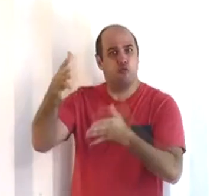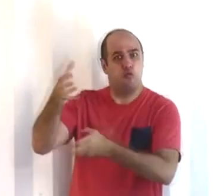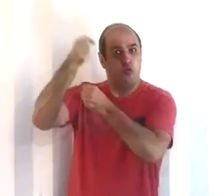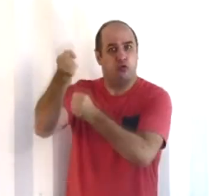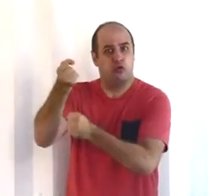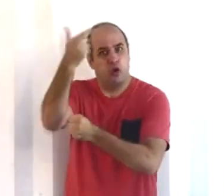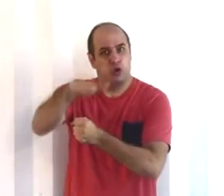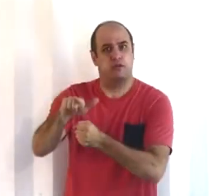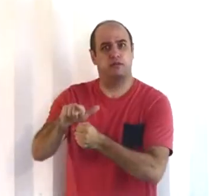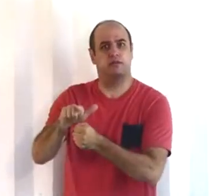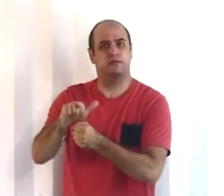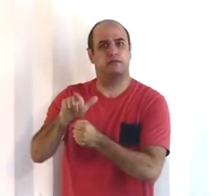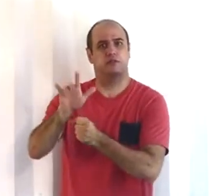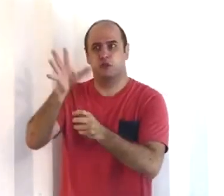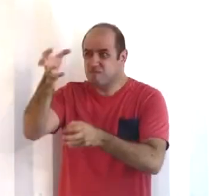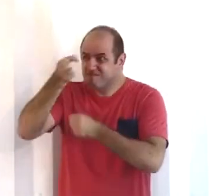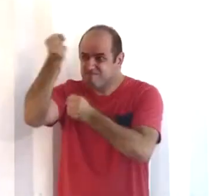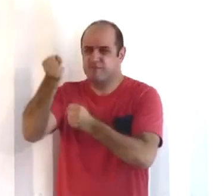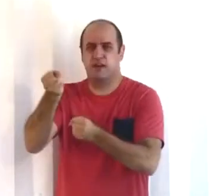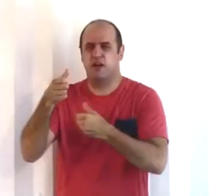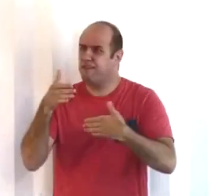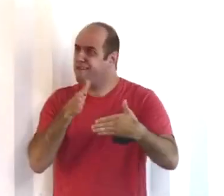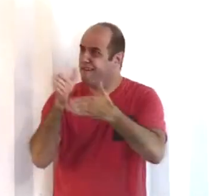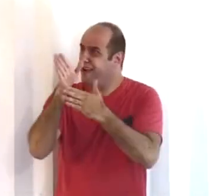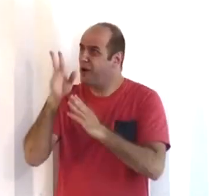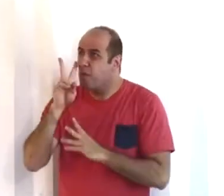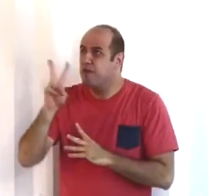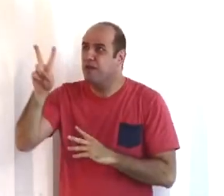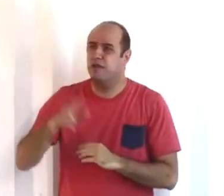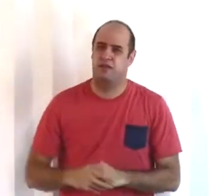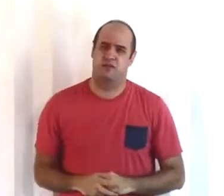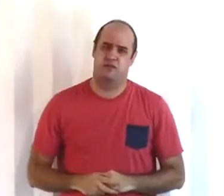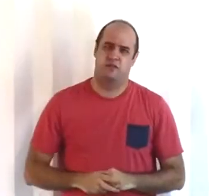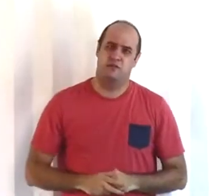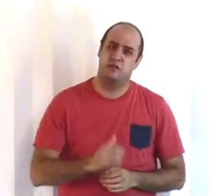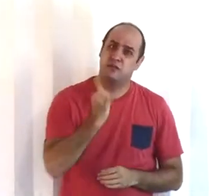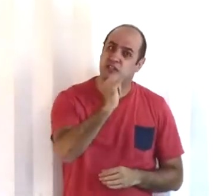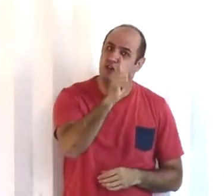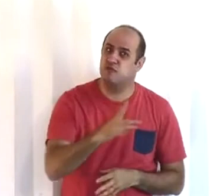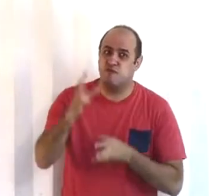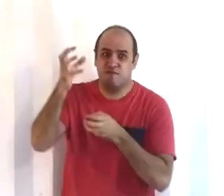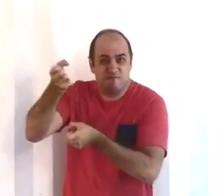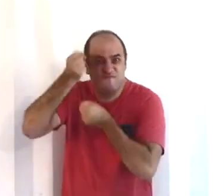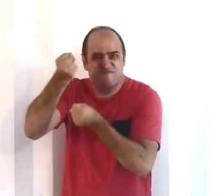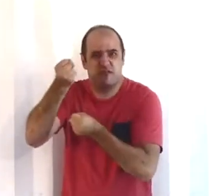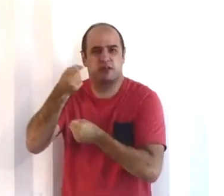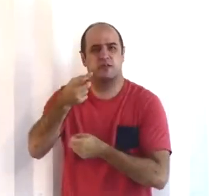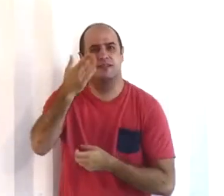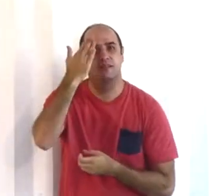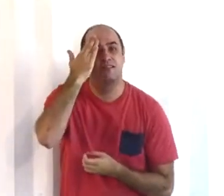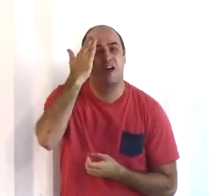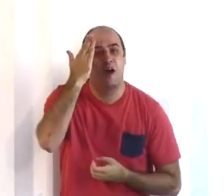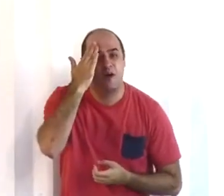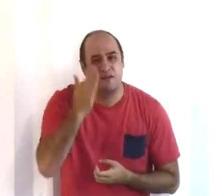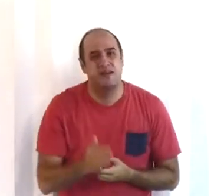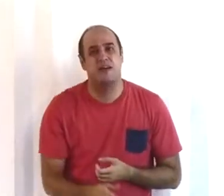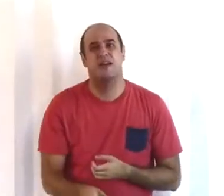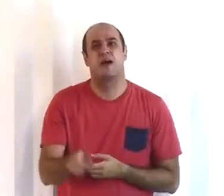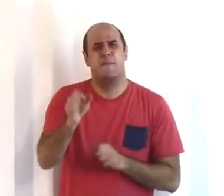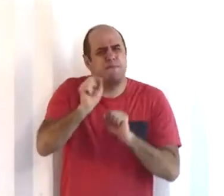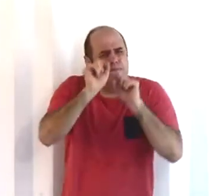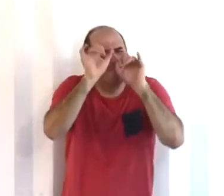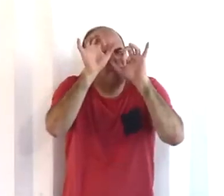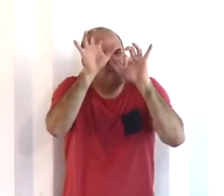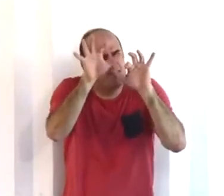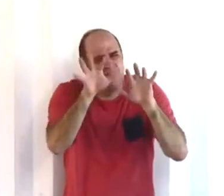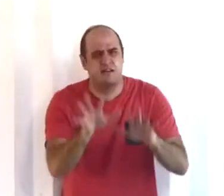peço. Volte aos caminhos do Senhor. Se você permanece firme no Senhor, saiba que aquele que pensa